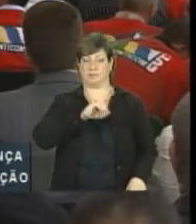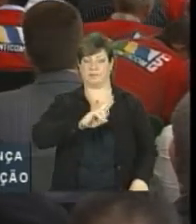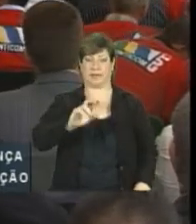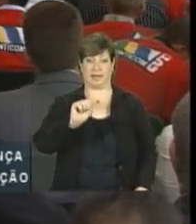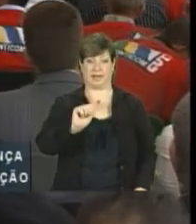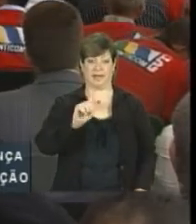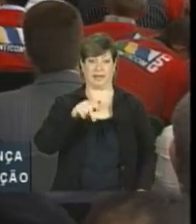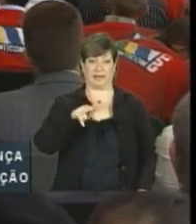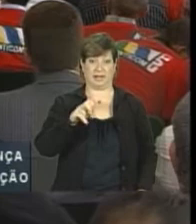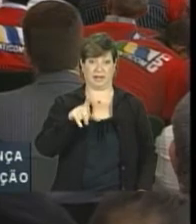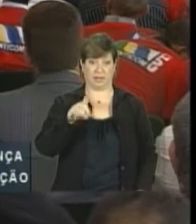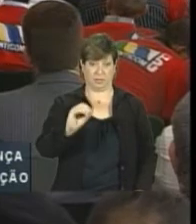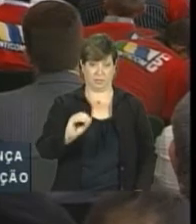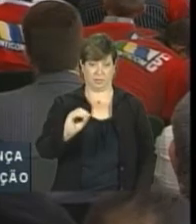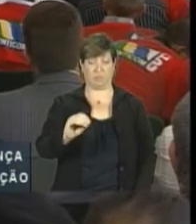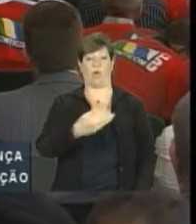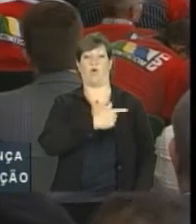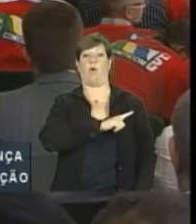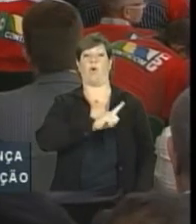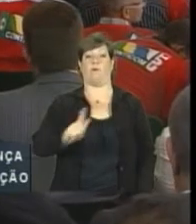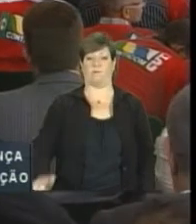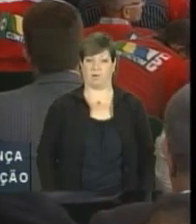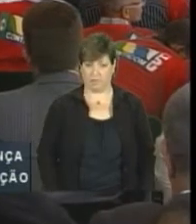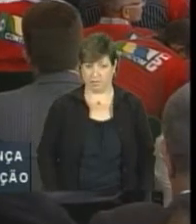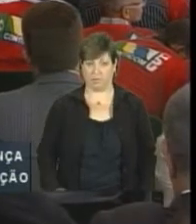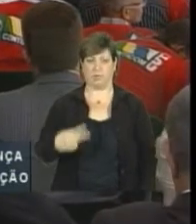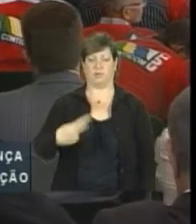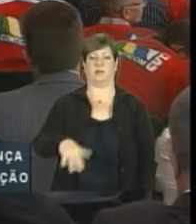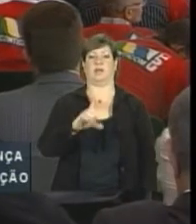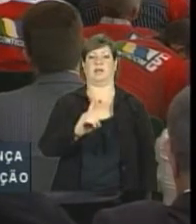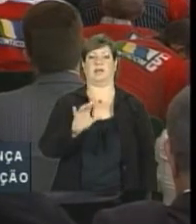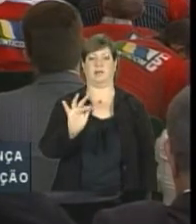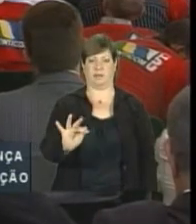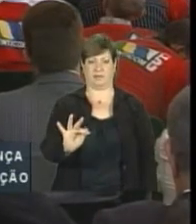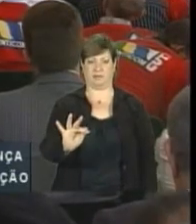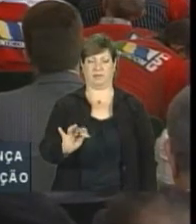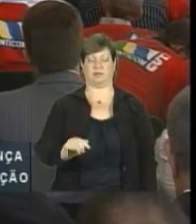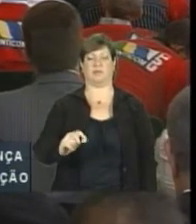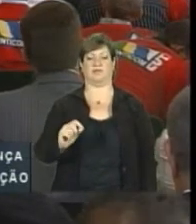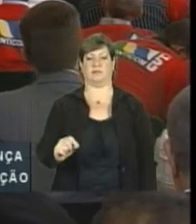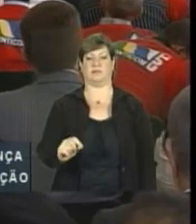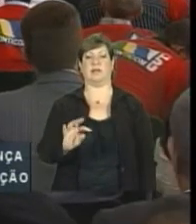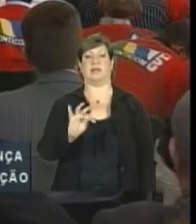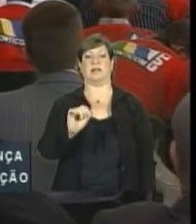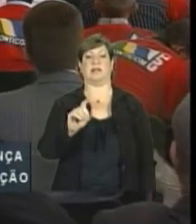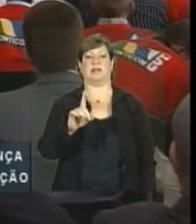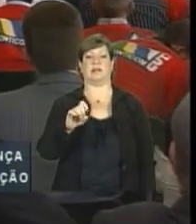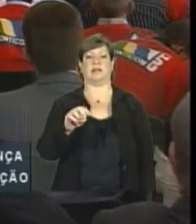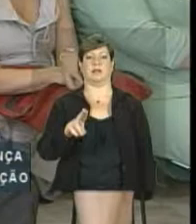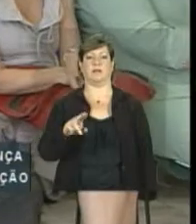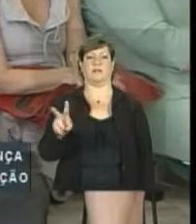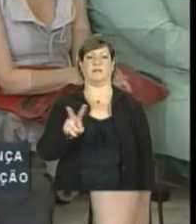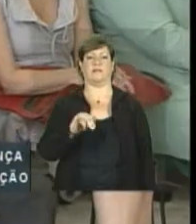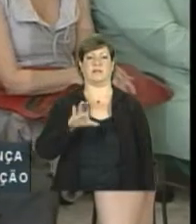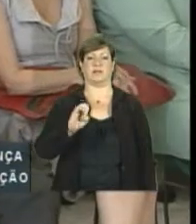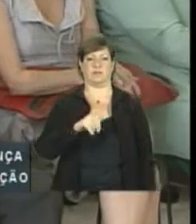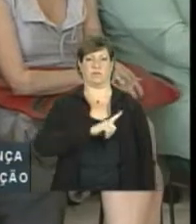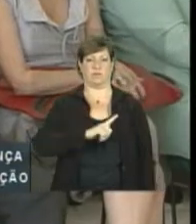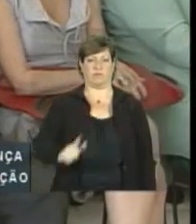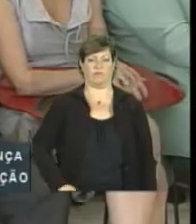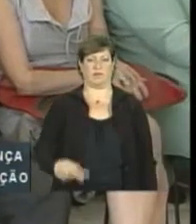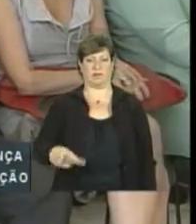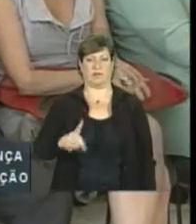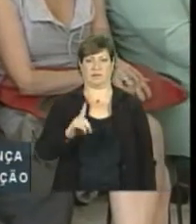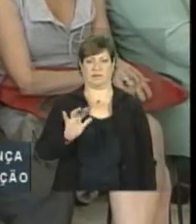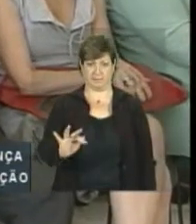Queiroz, governador do Distrito Federal, o senhor Tadeu Filippelli, vice-governador do Distrito